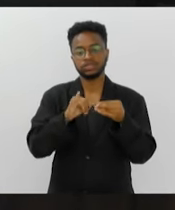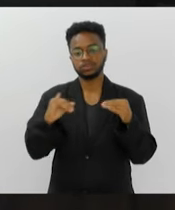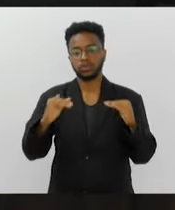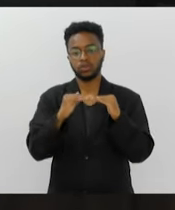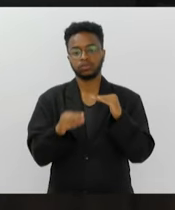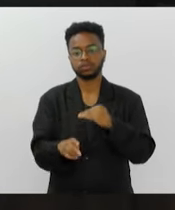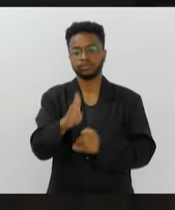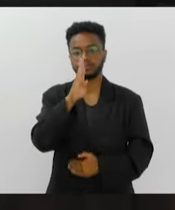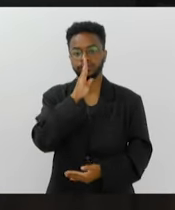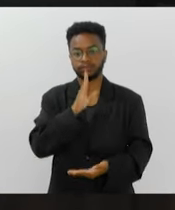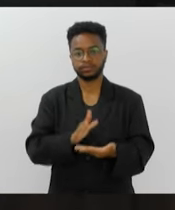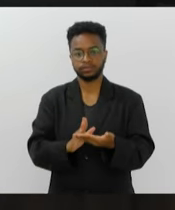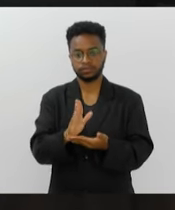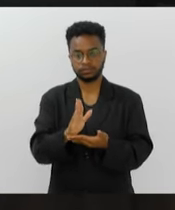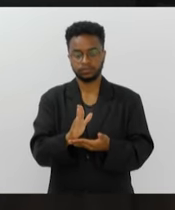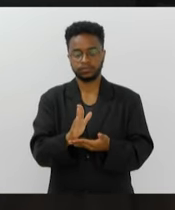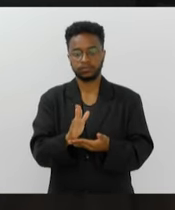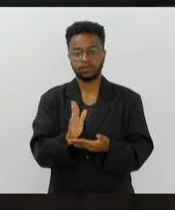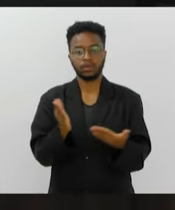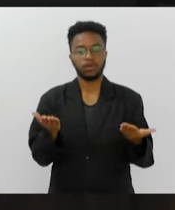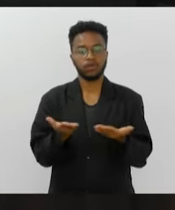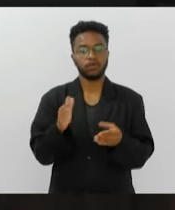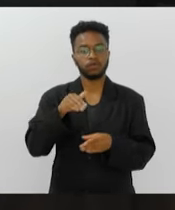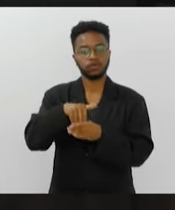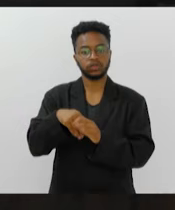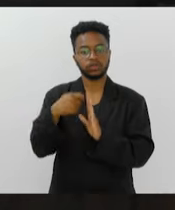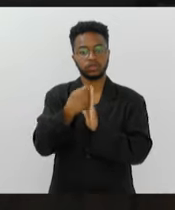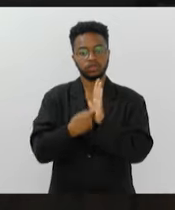estão aprovado emota